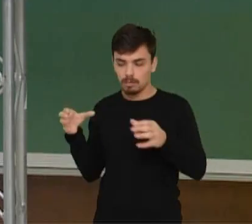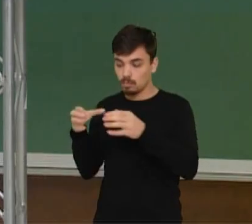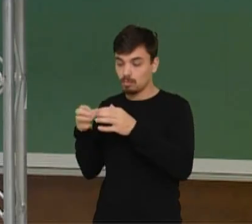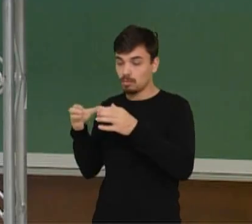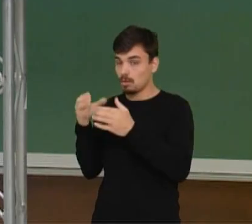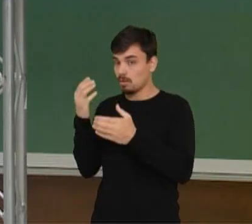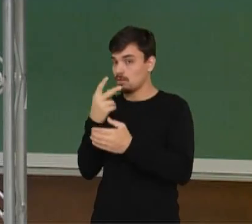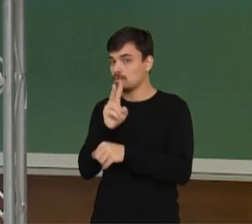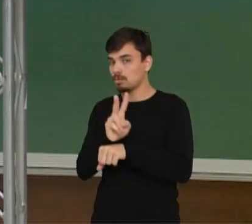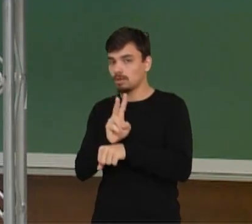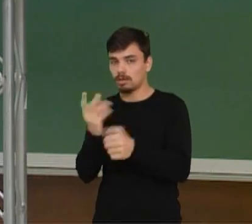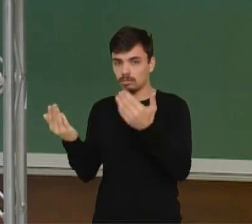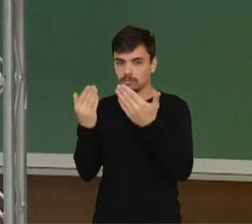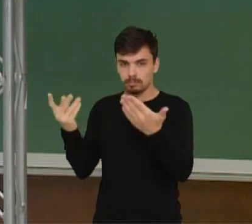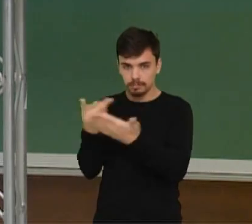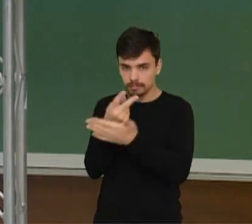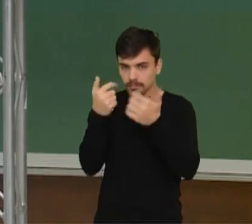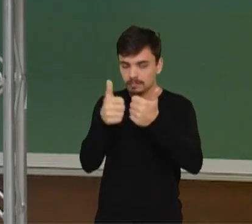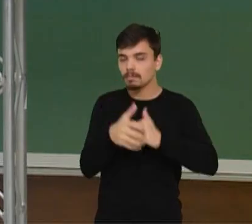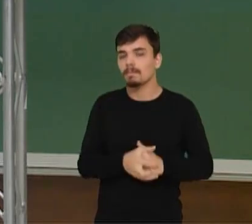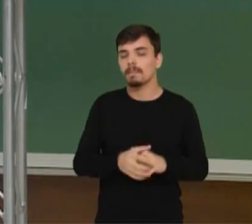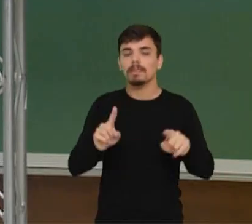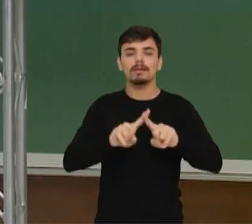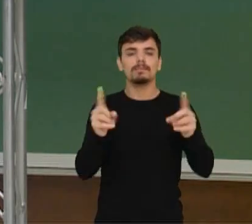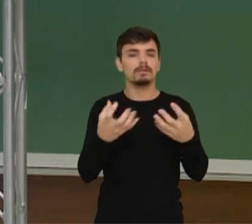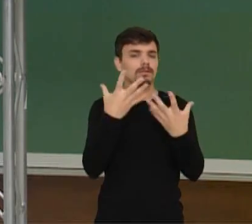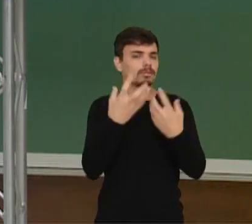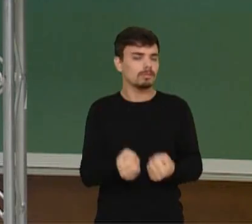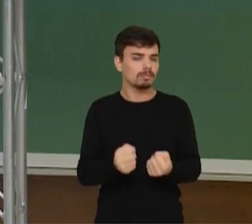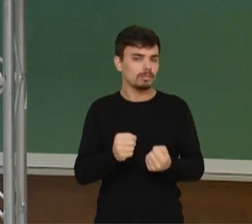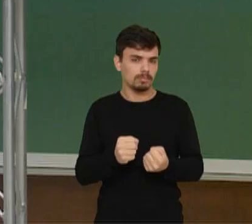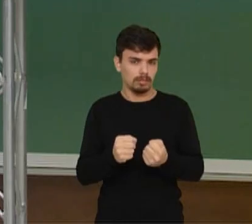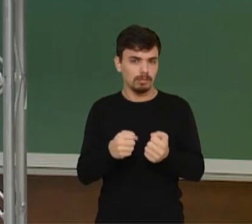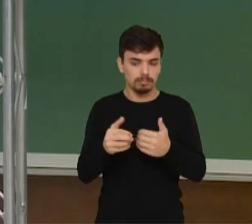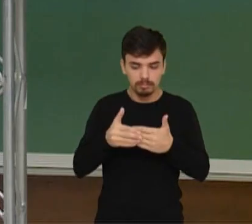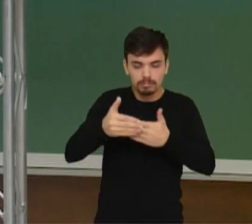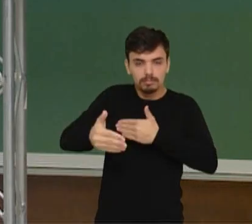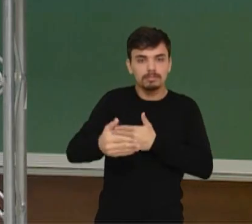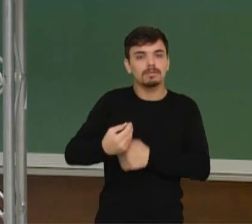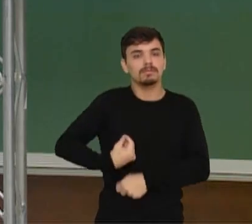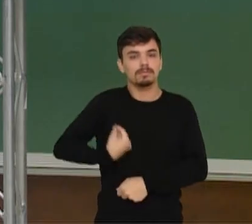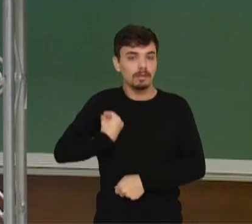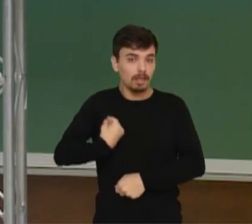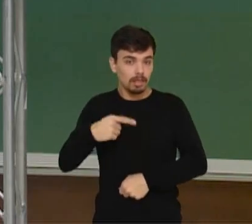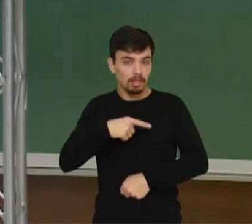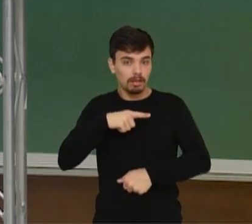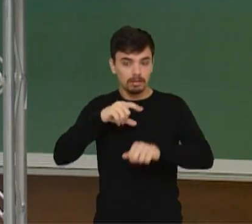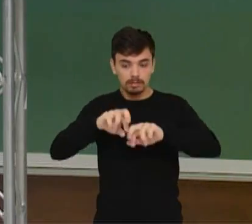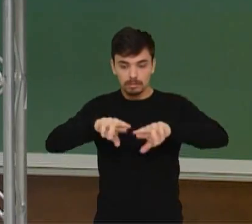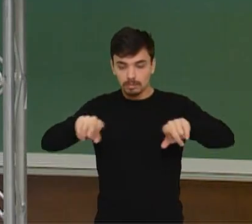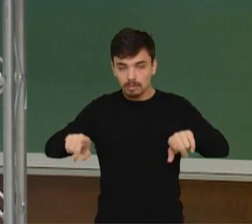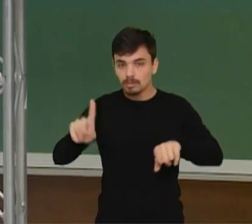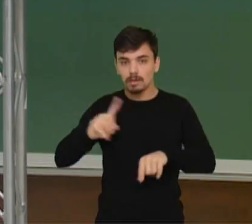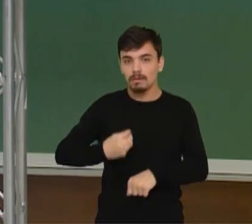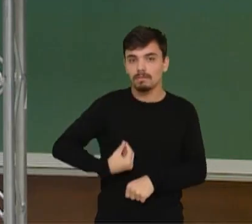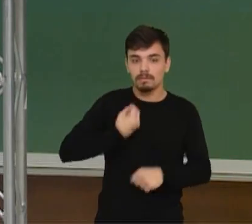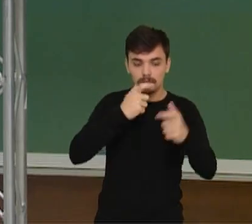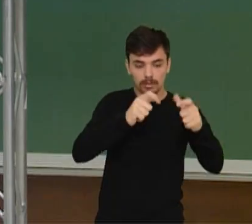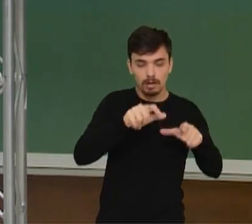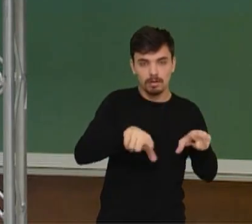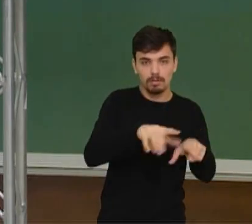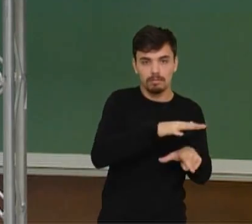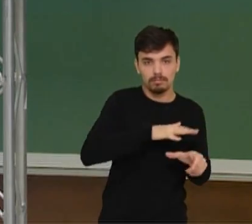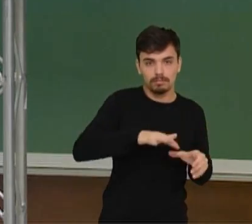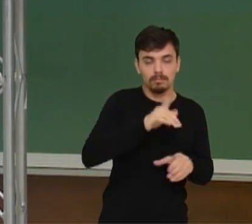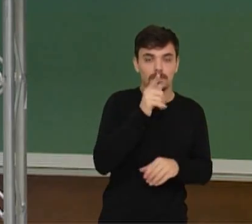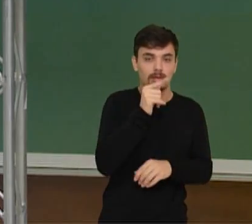para não confundir, tá? Quando eu considero, além dos seres vivos, as coisas que não são vivas do ambiente, por exemplo,